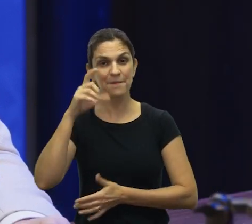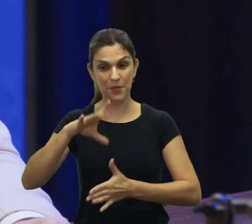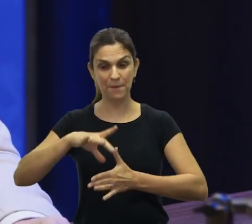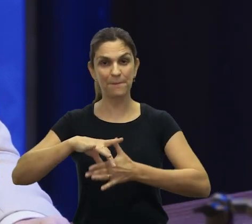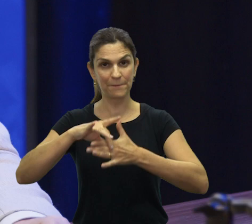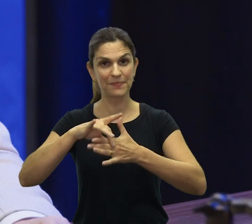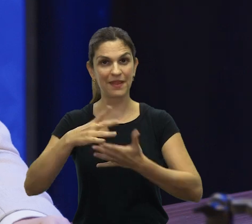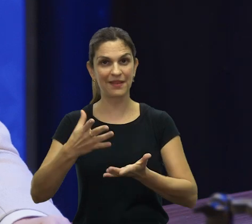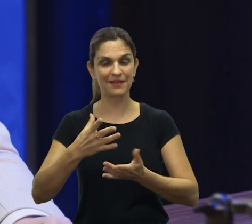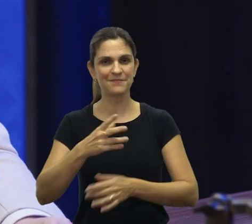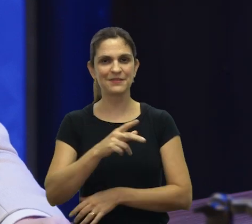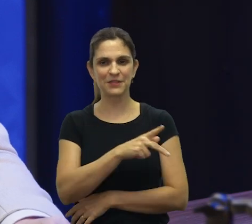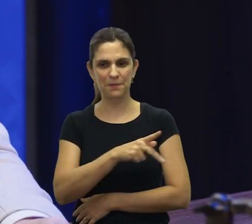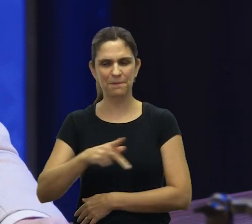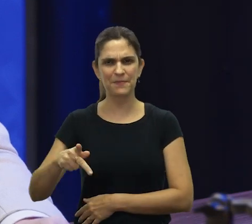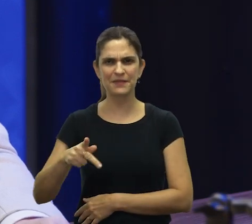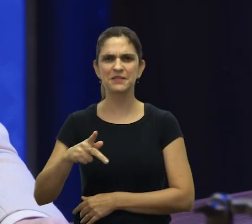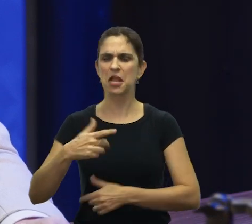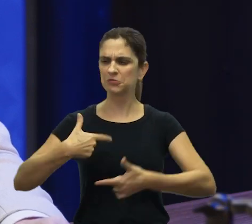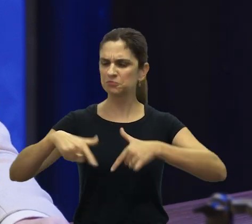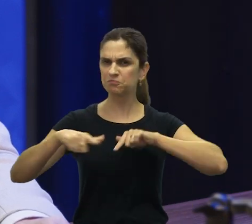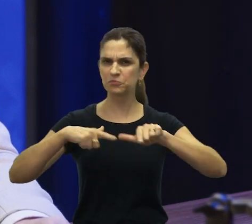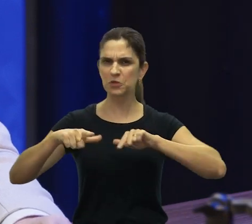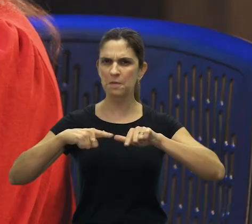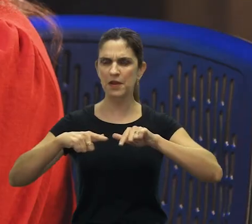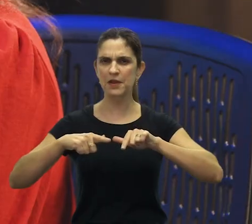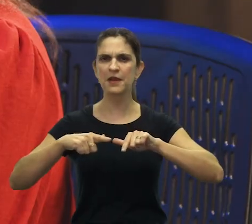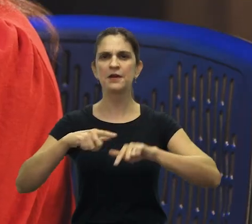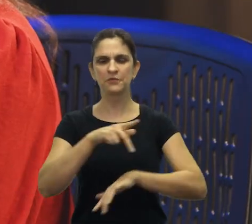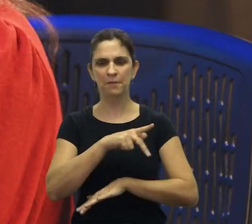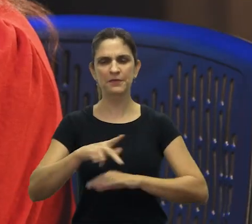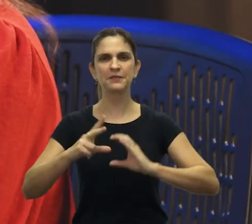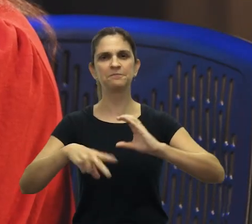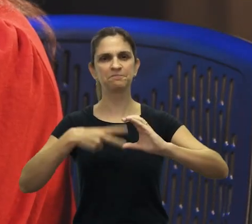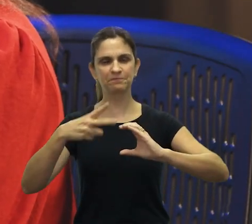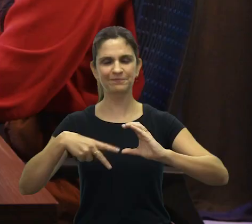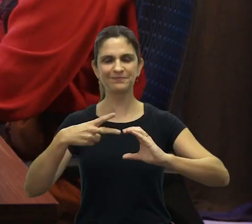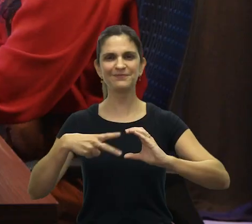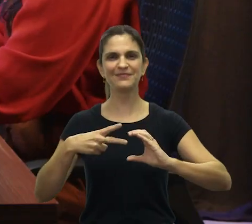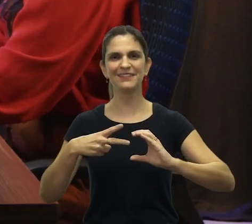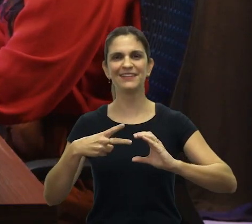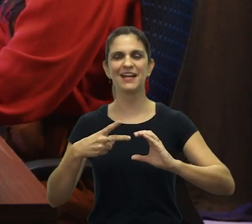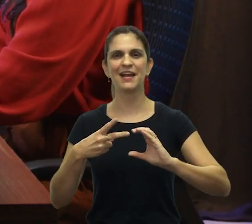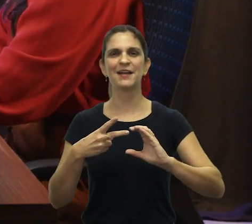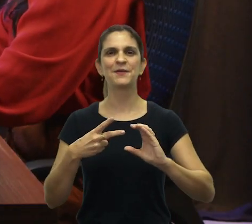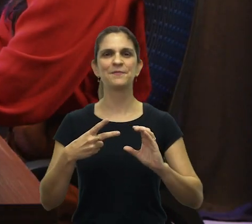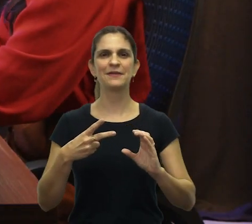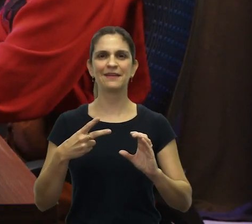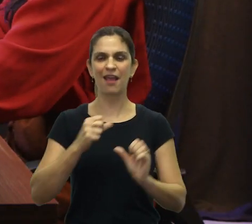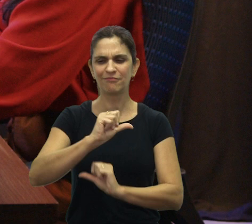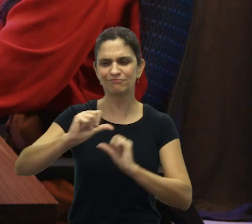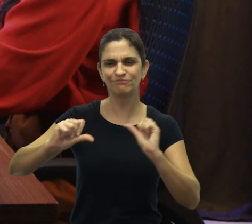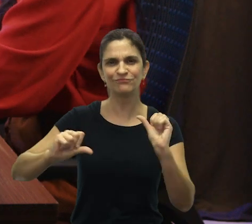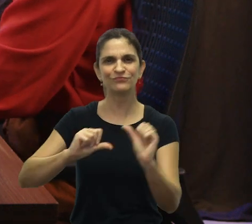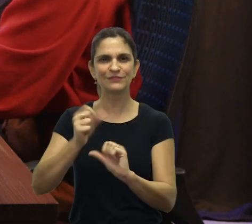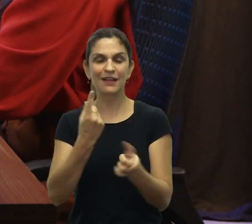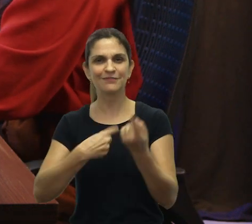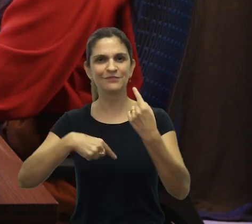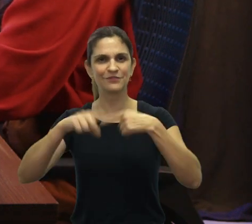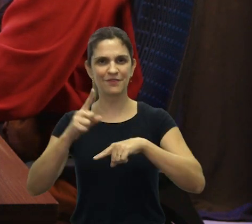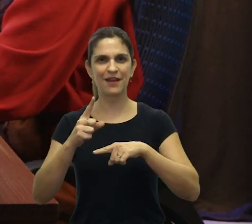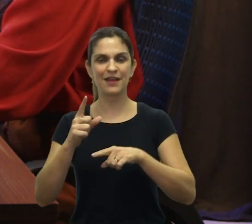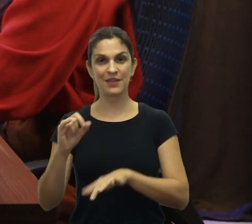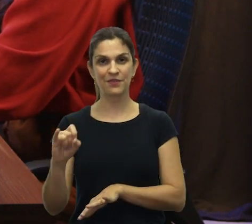está indo muito bem, diga-se de passagem, está trabalhando muito. Sempre buscando alguma coisa. Buscando inovar. Inovar e